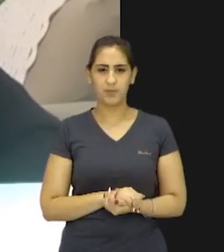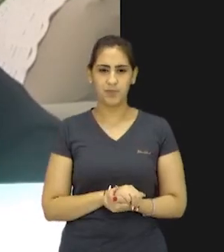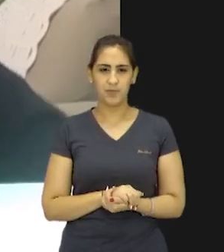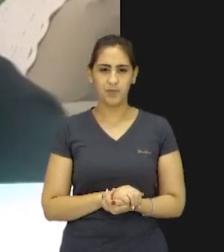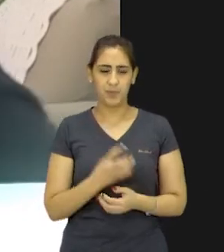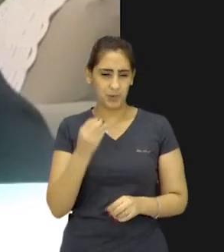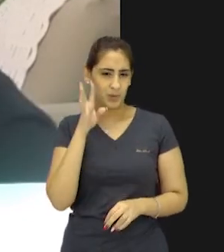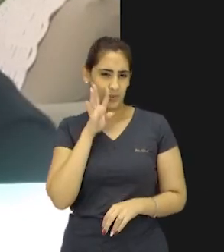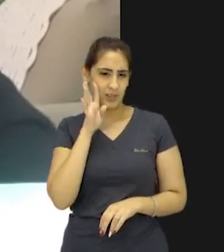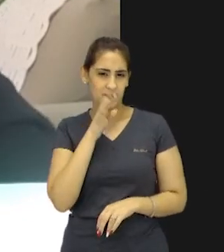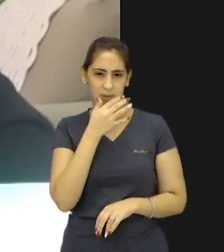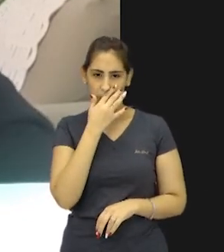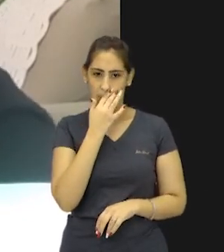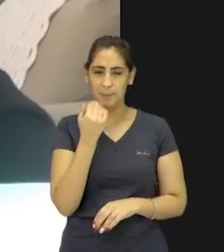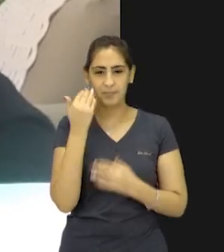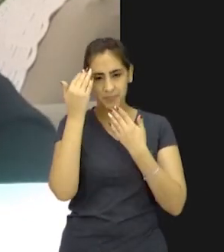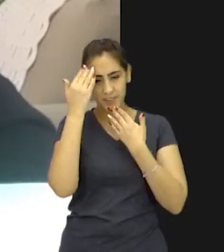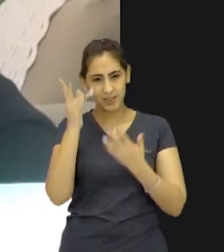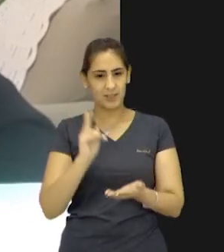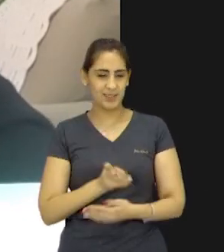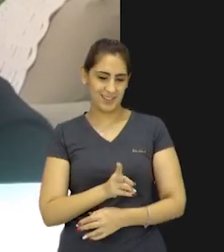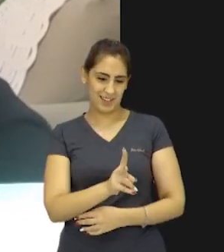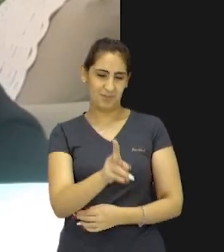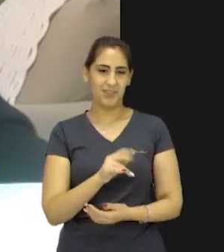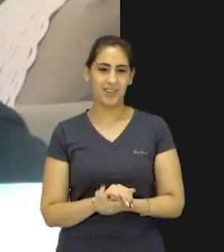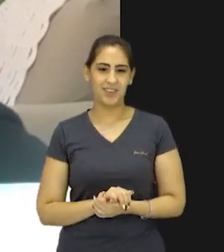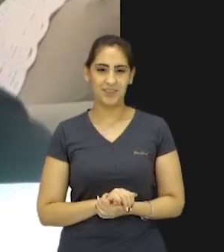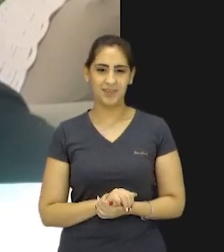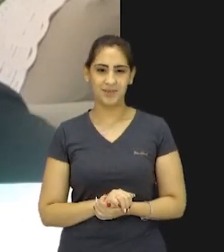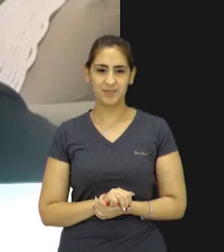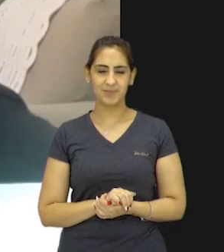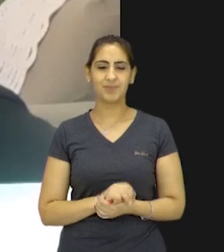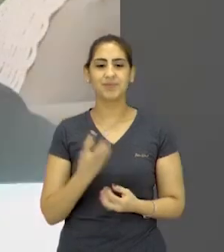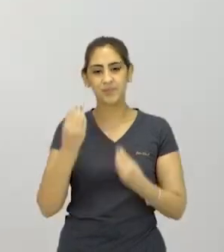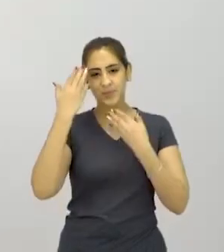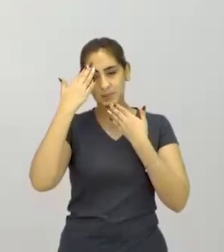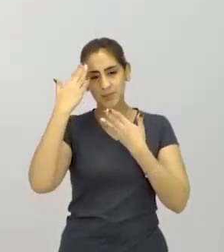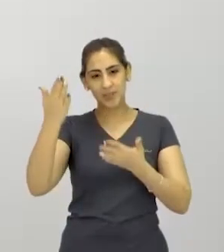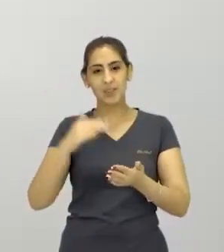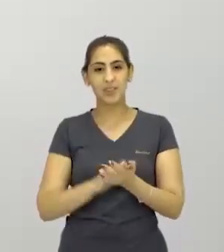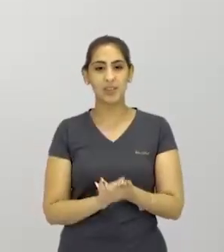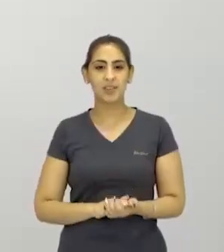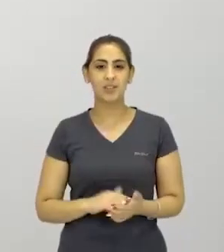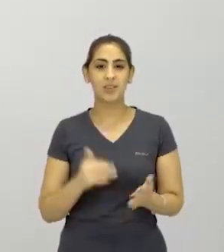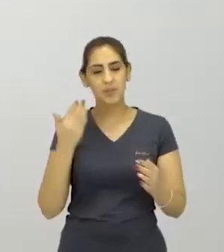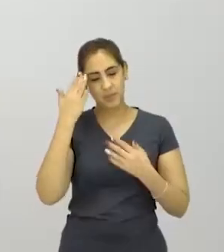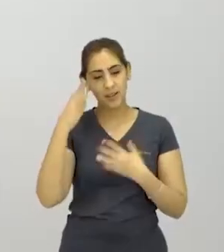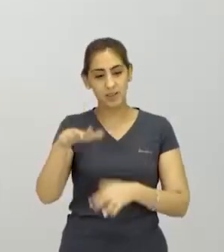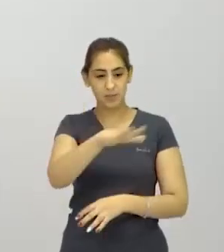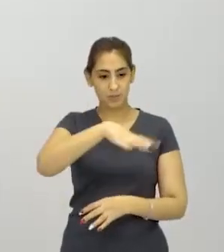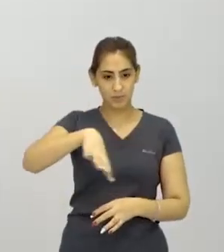é legal. Eu agradeço sempre. Então, Xavier, muito obrigado. E obrigado